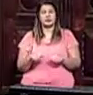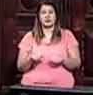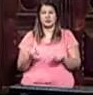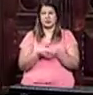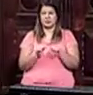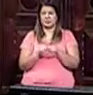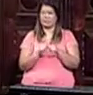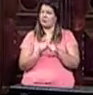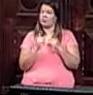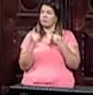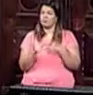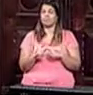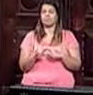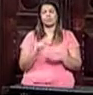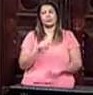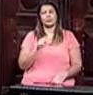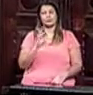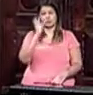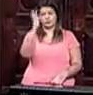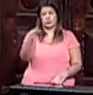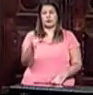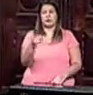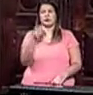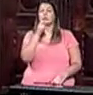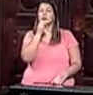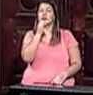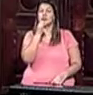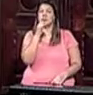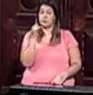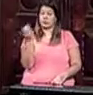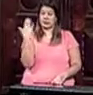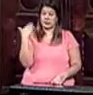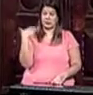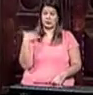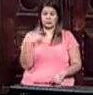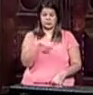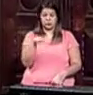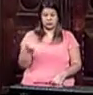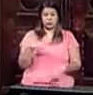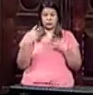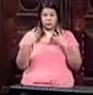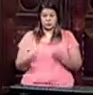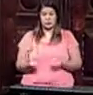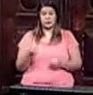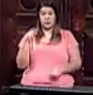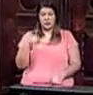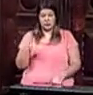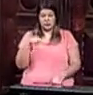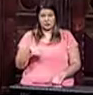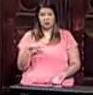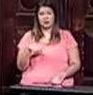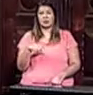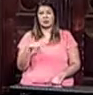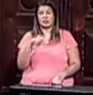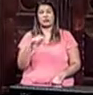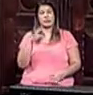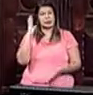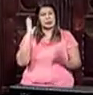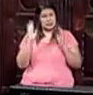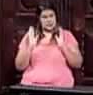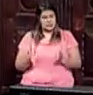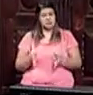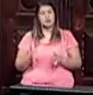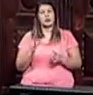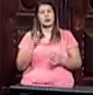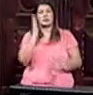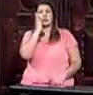Eu volto a dizer, quando aprovamos a calamidade pública, reconhecemos, está